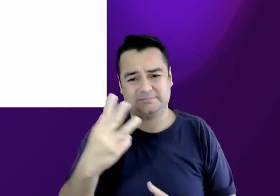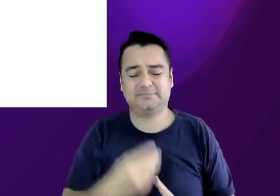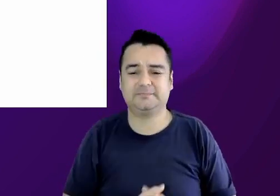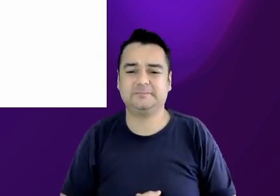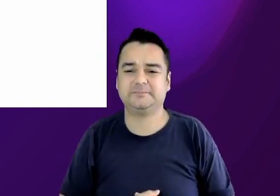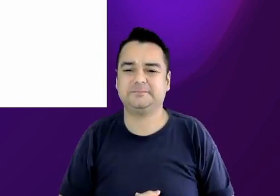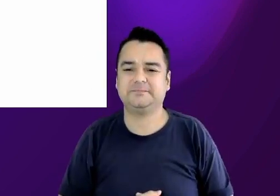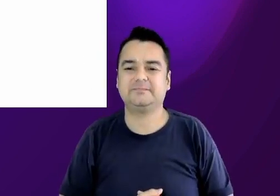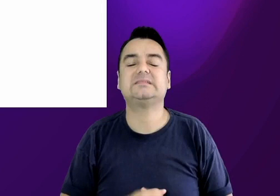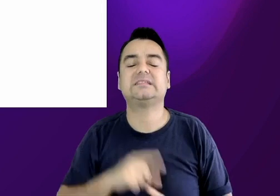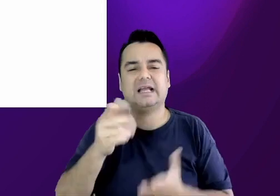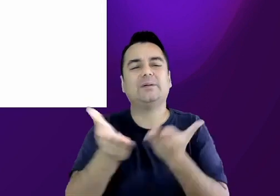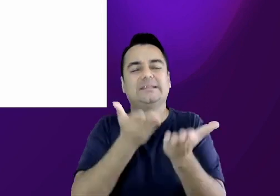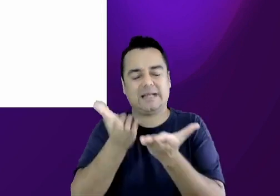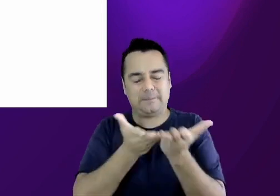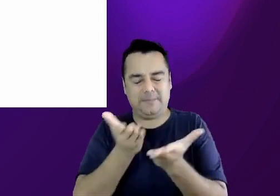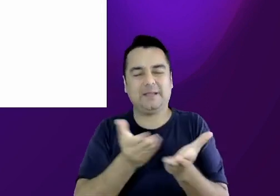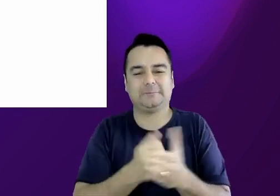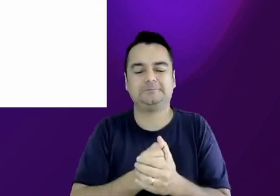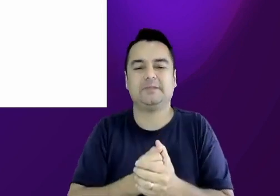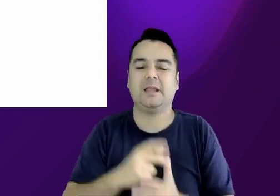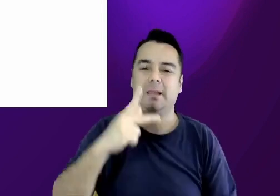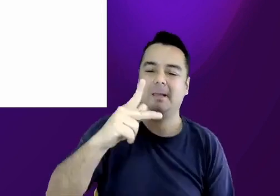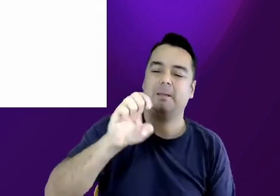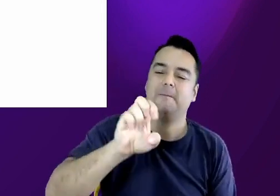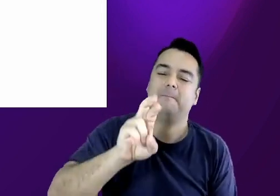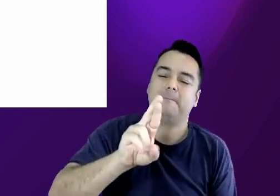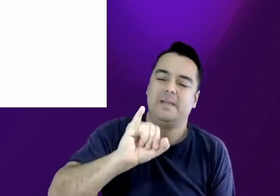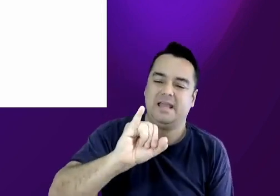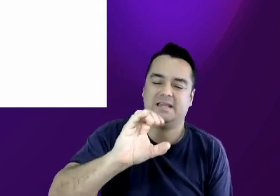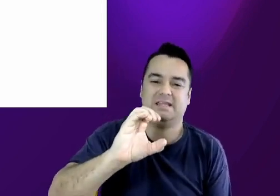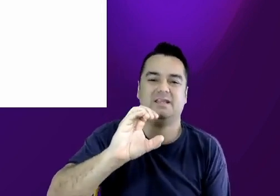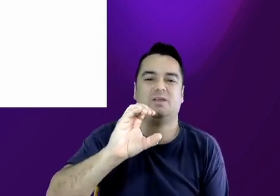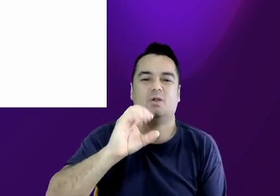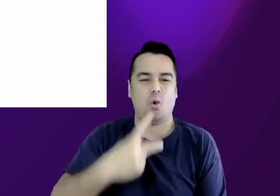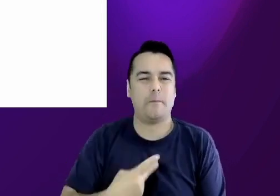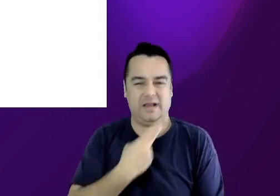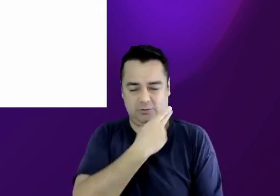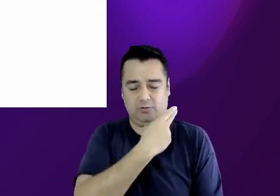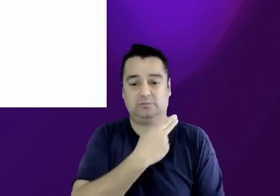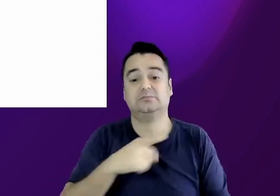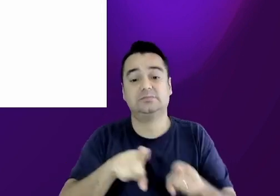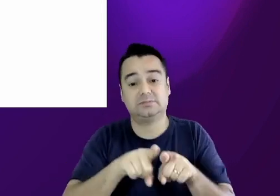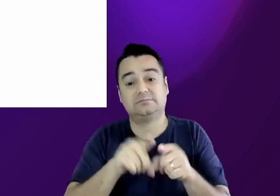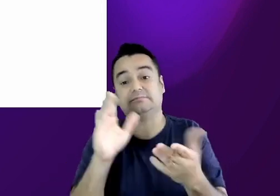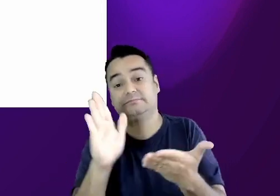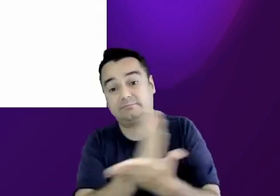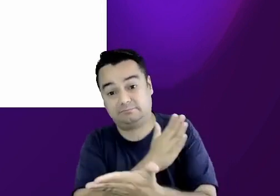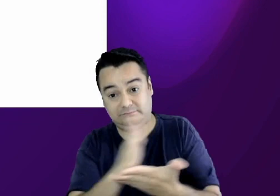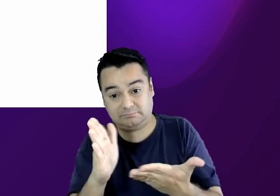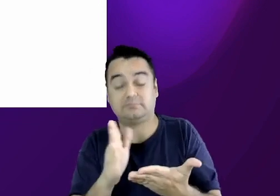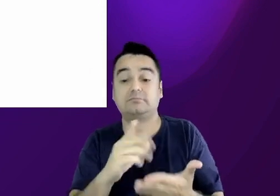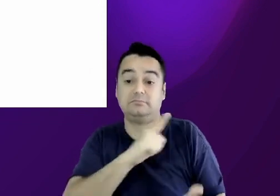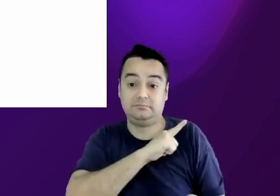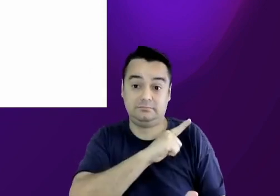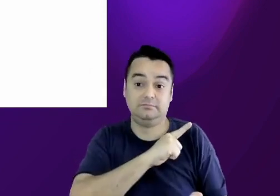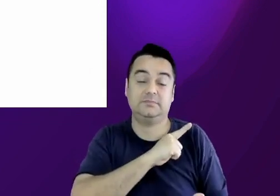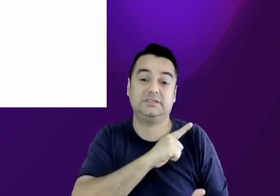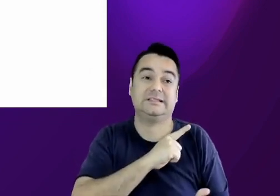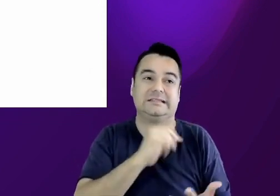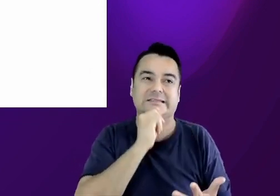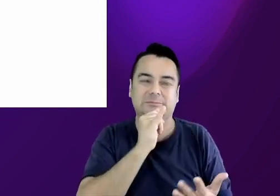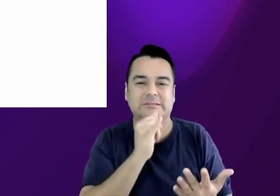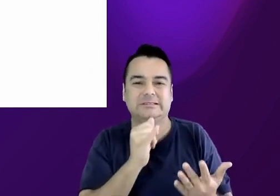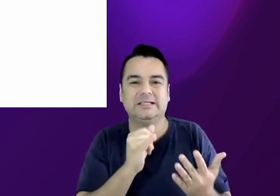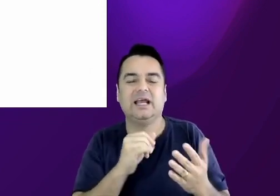uma quimioterapia perioperatória, e aqueles casos em que a gente tenha uma